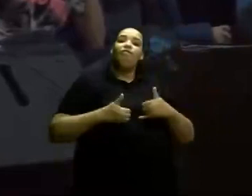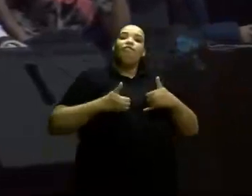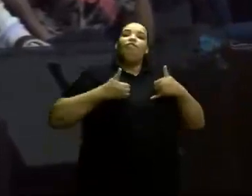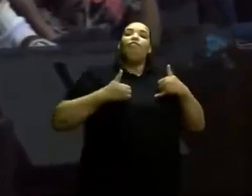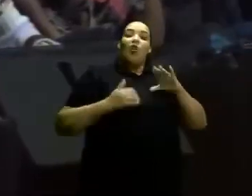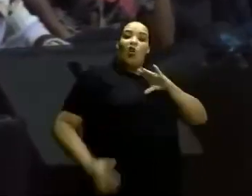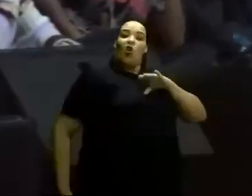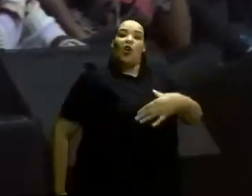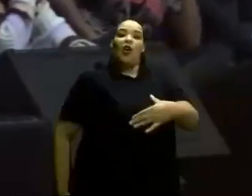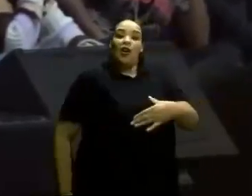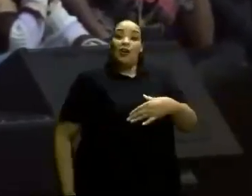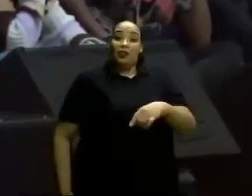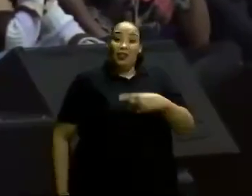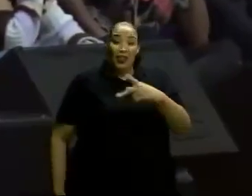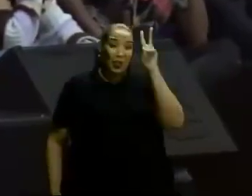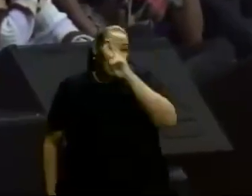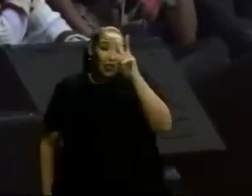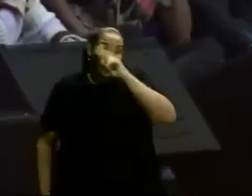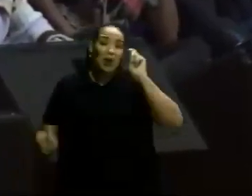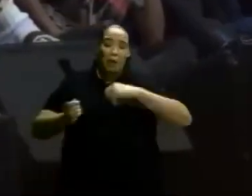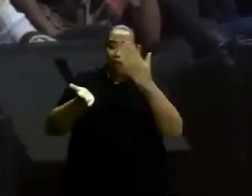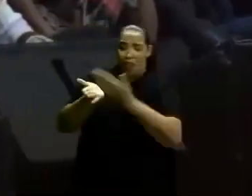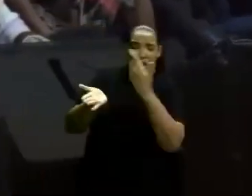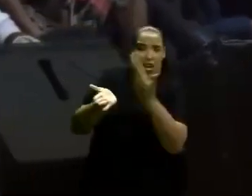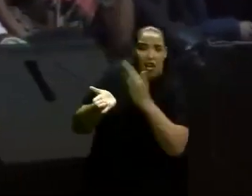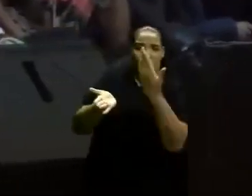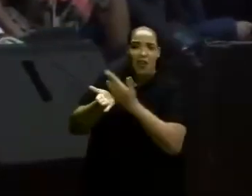para cima. A sua história daria um livro. Tem